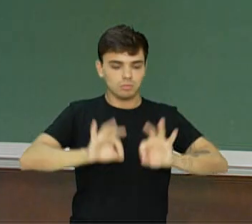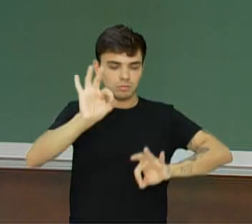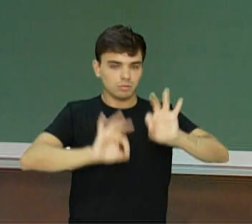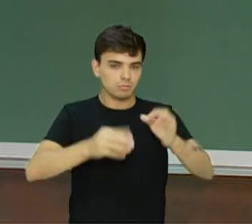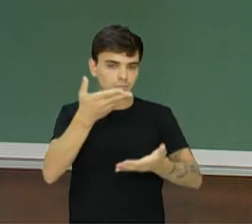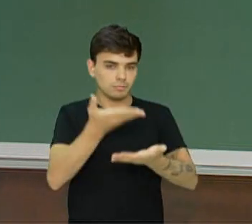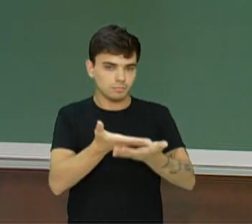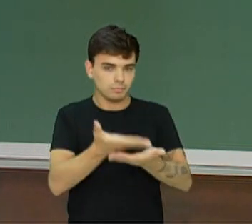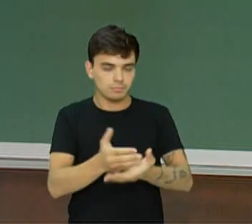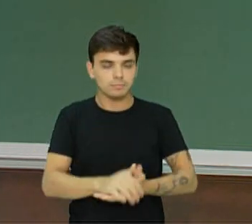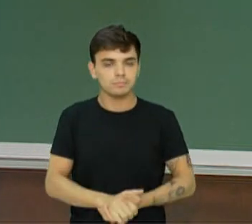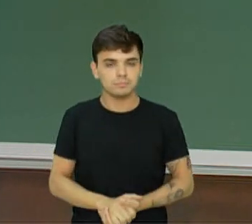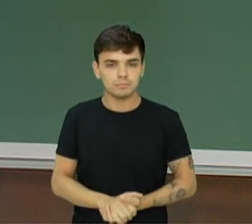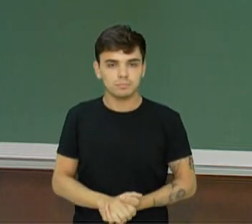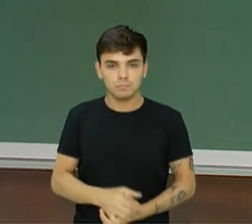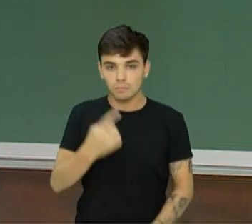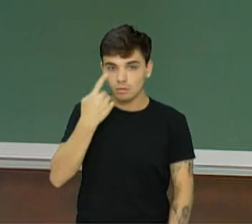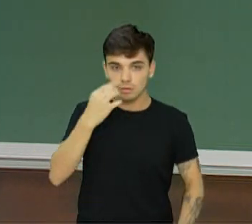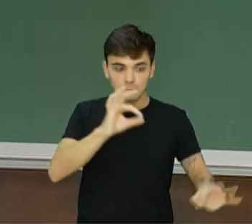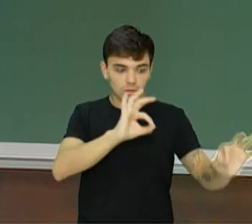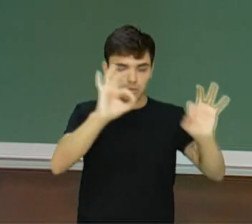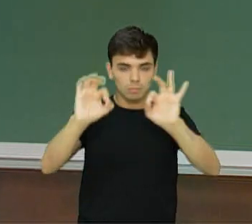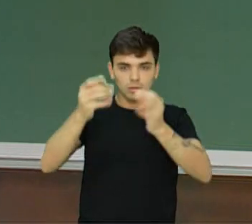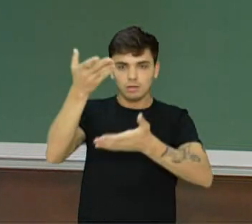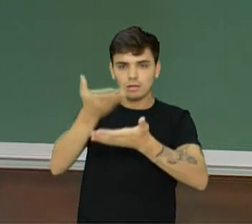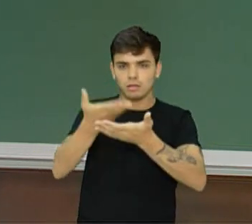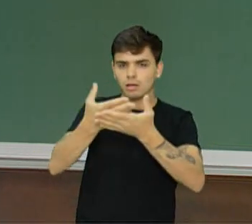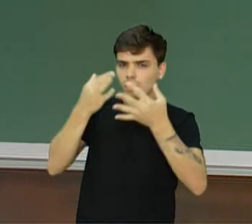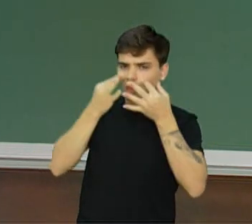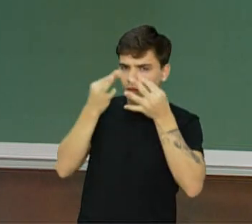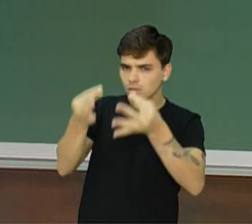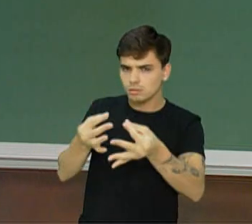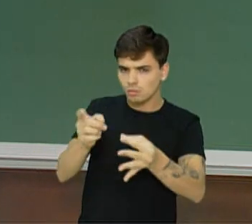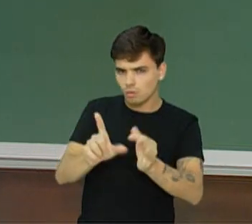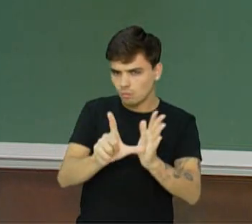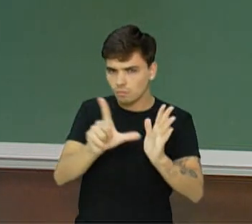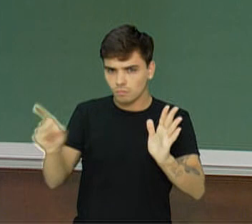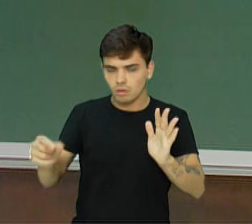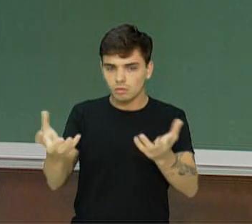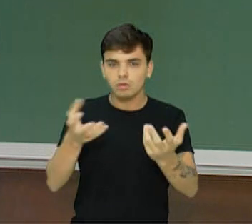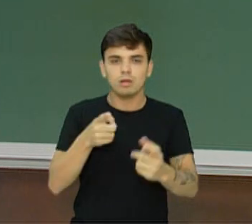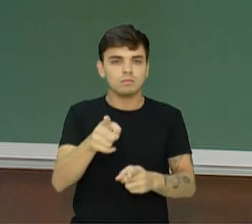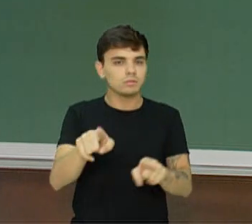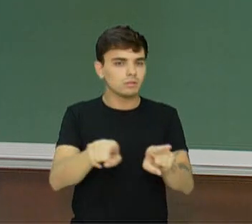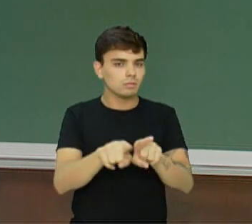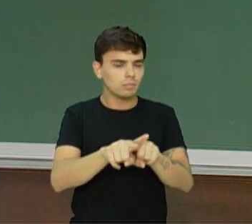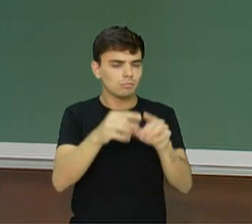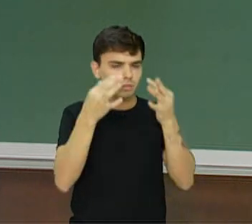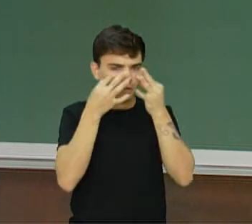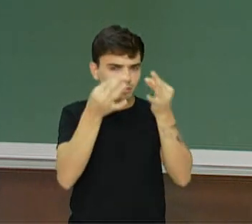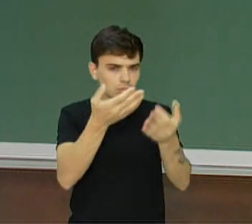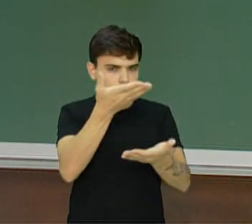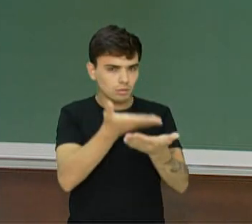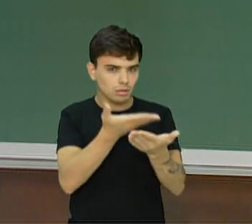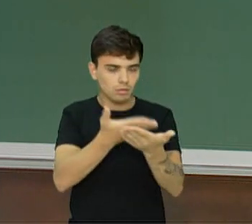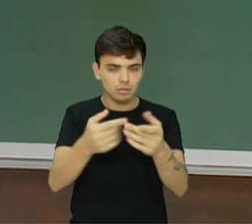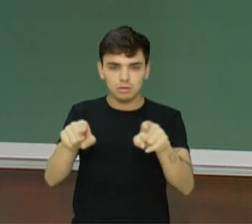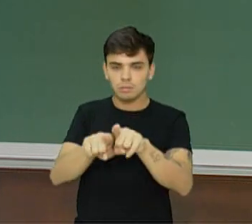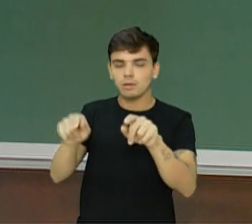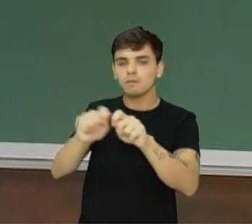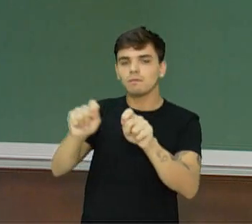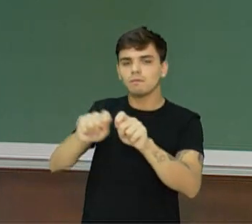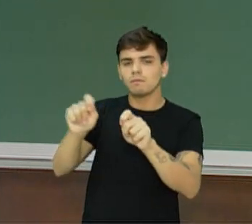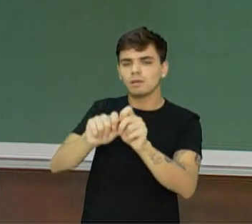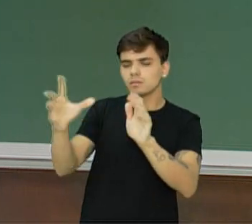de estudos. Assista a aula com atenção, não foge não, quero todo mundo prestando atenção na aula.